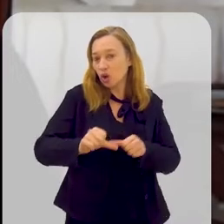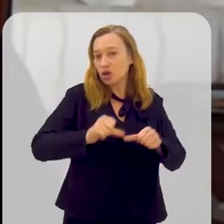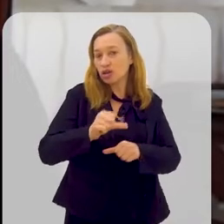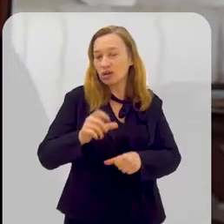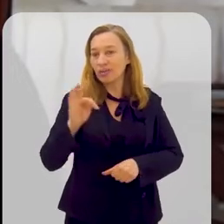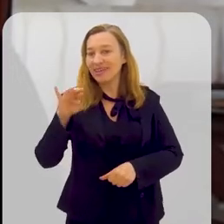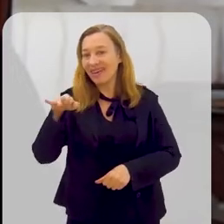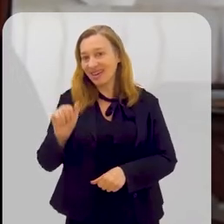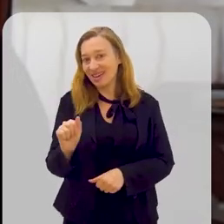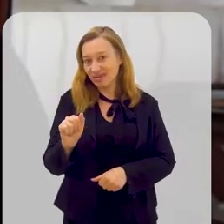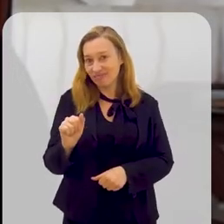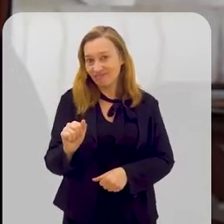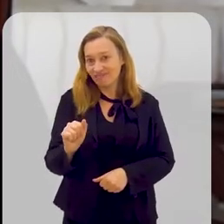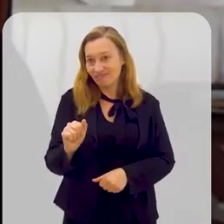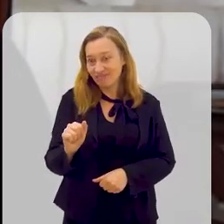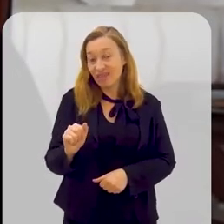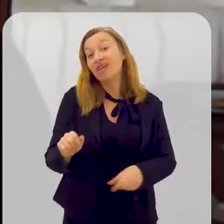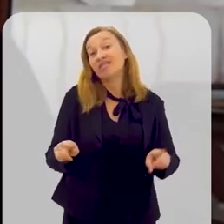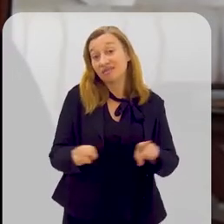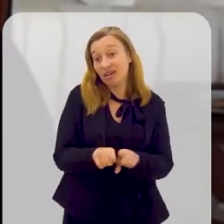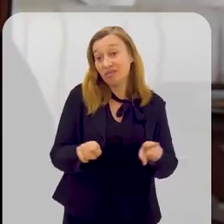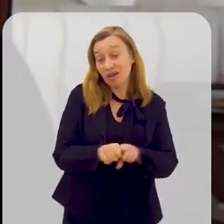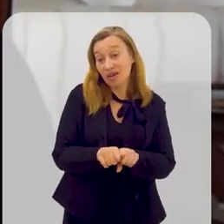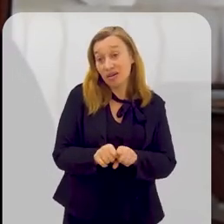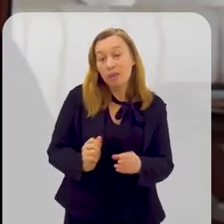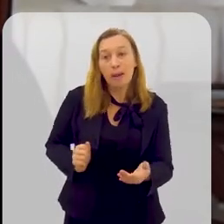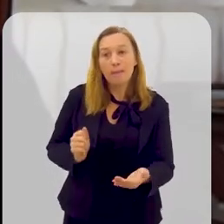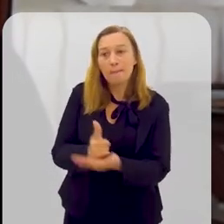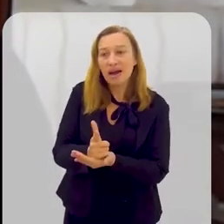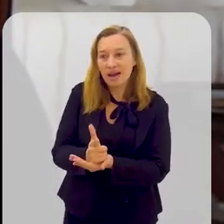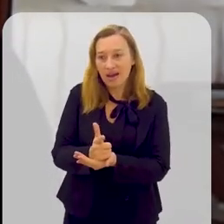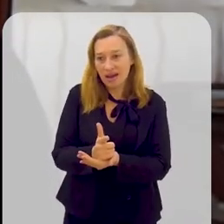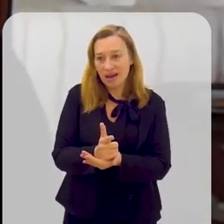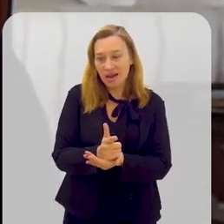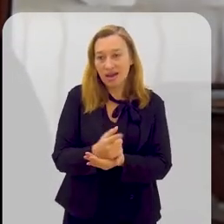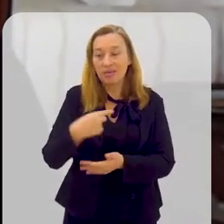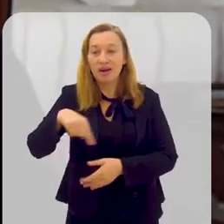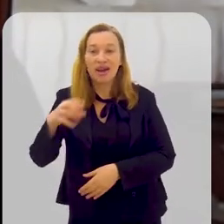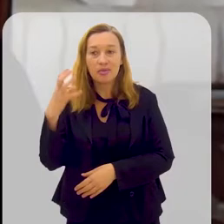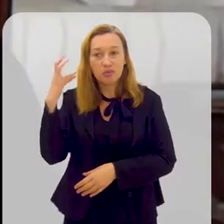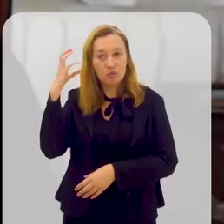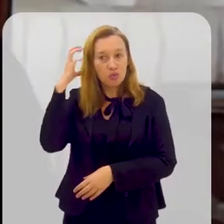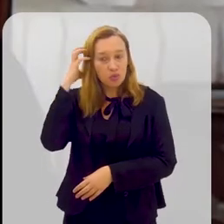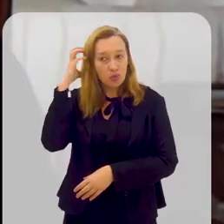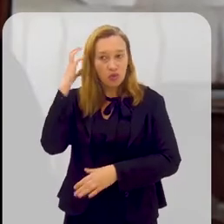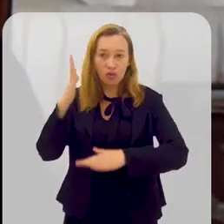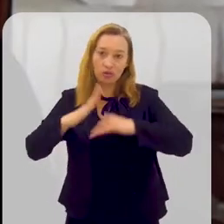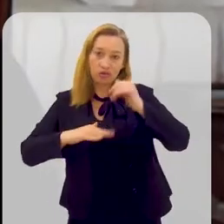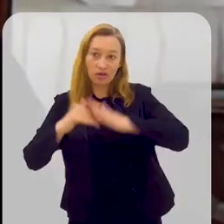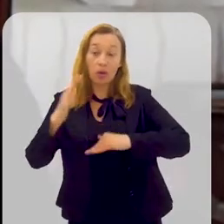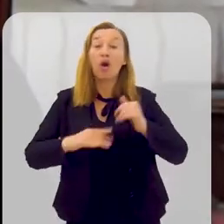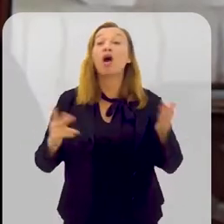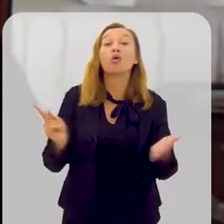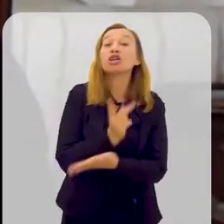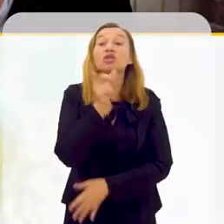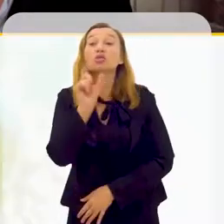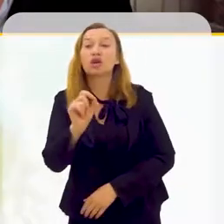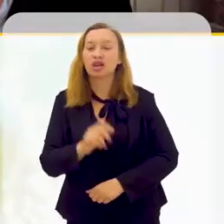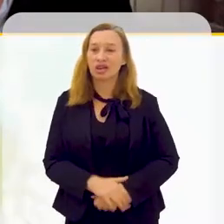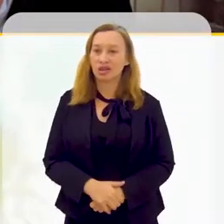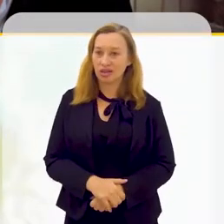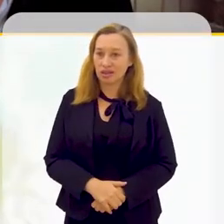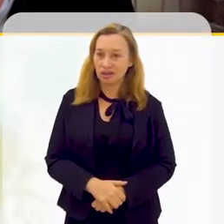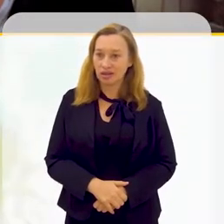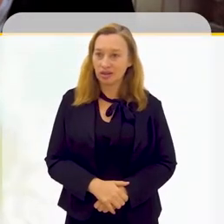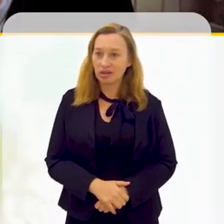para ficar trocando a bateria e muito menos para pagar um atendimento fonoaudiológico então o que que